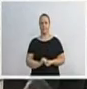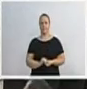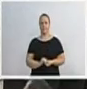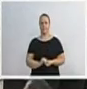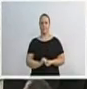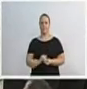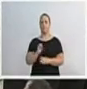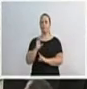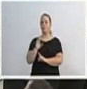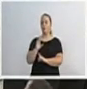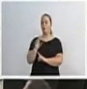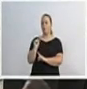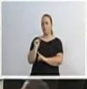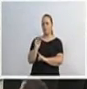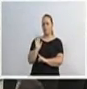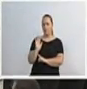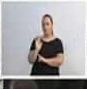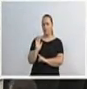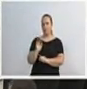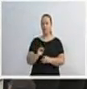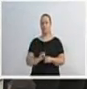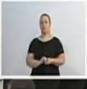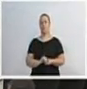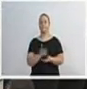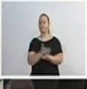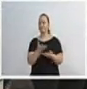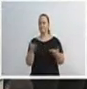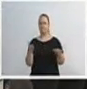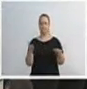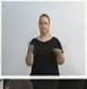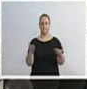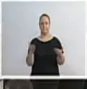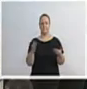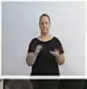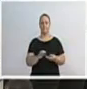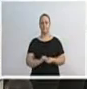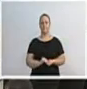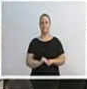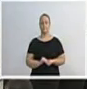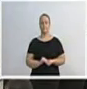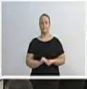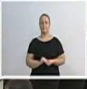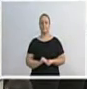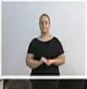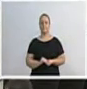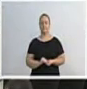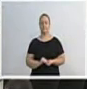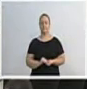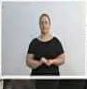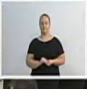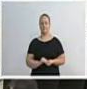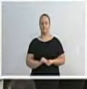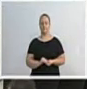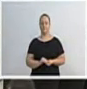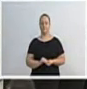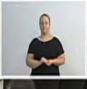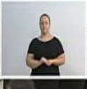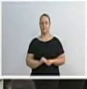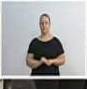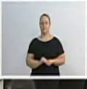Só um minuto, né, Ari? Senhores vereadores. Não. Senhores vereadores,